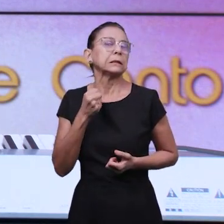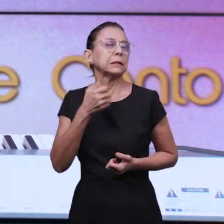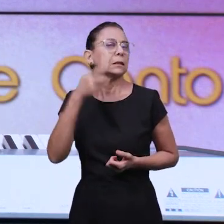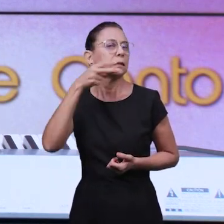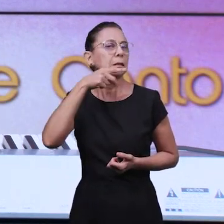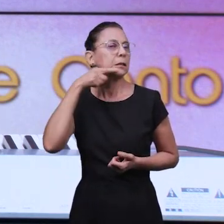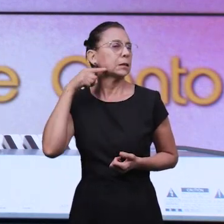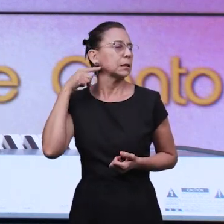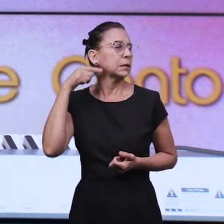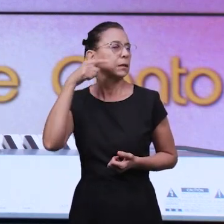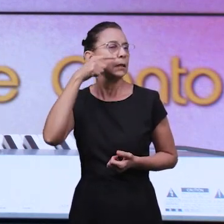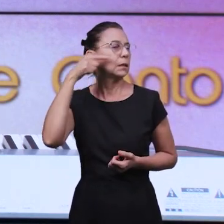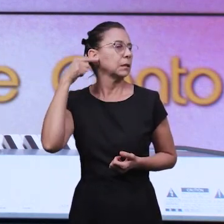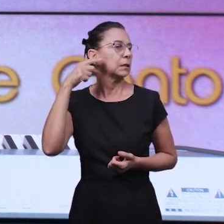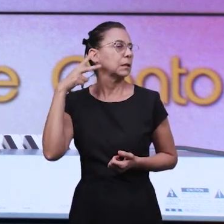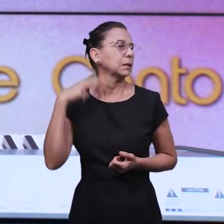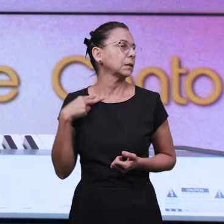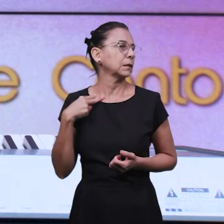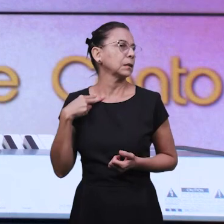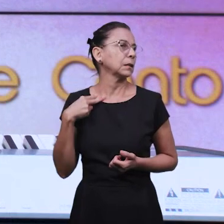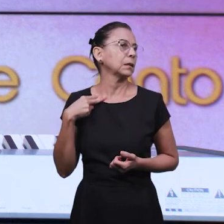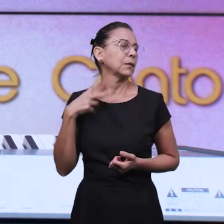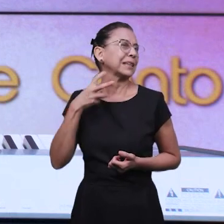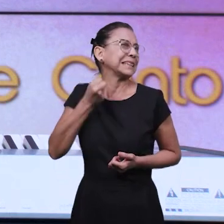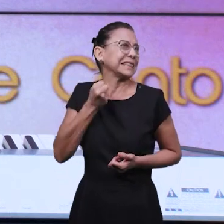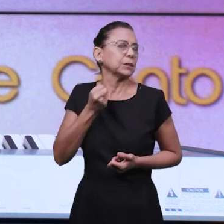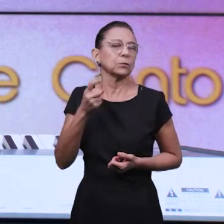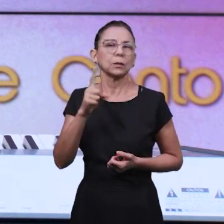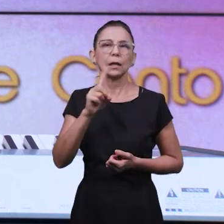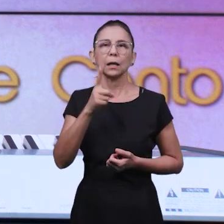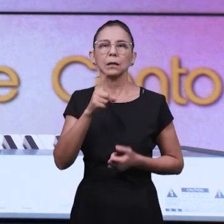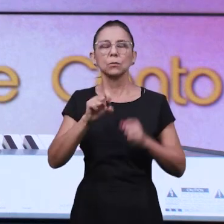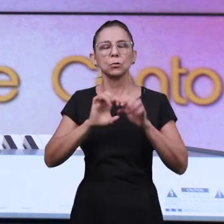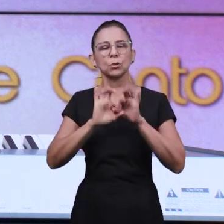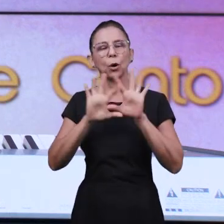vocal, na região da garganta. Então, eu posso pensar e